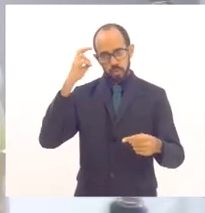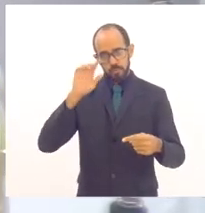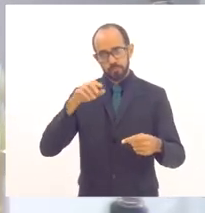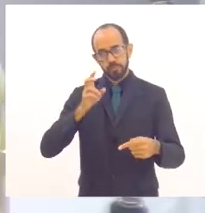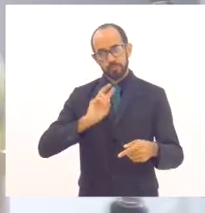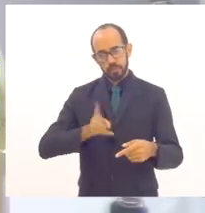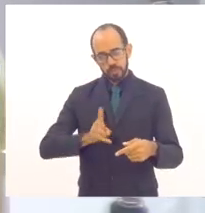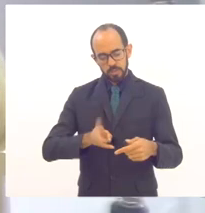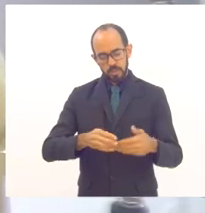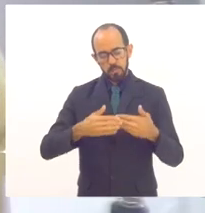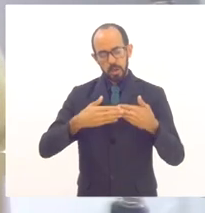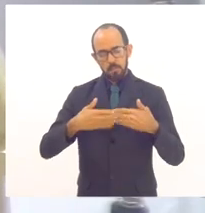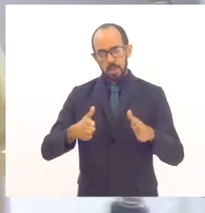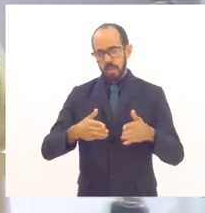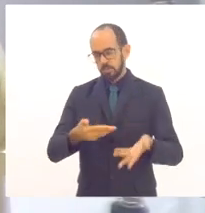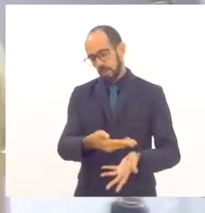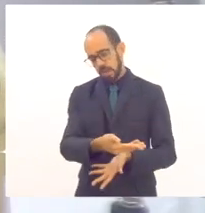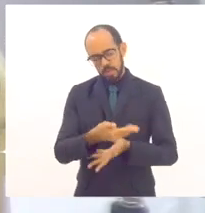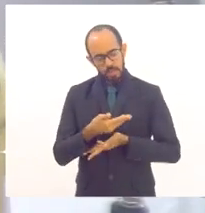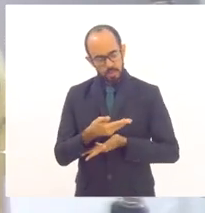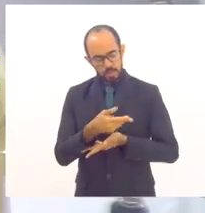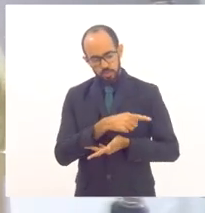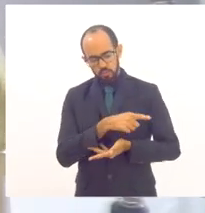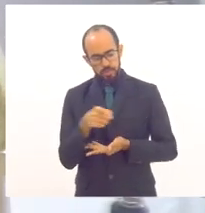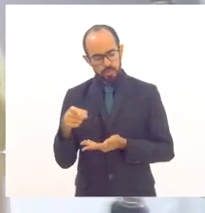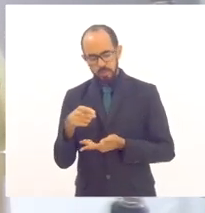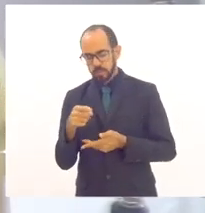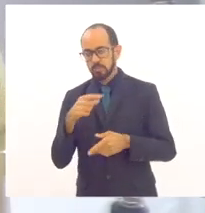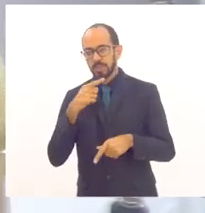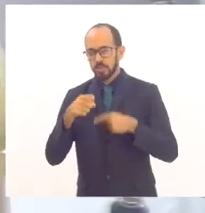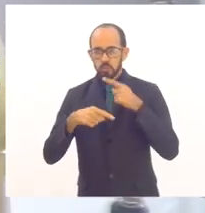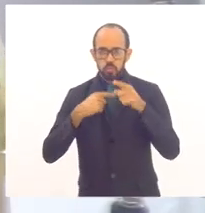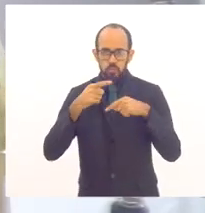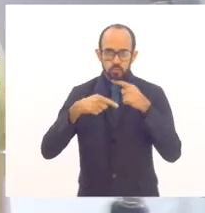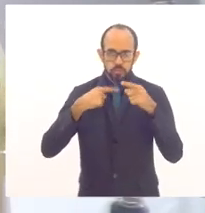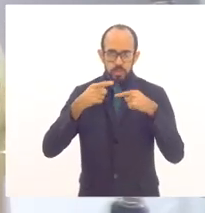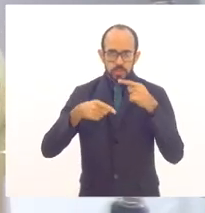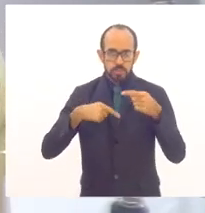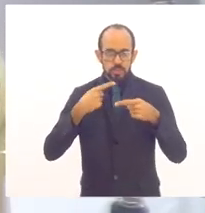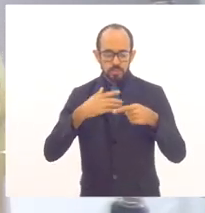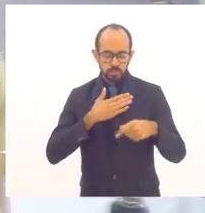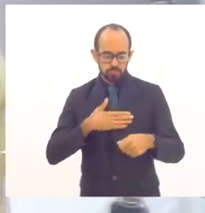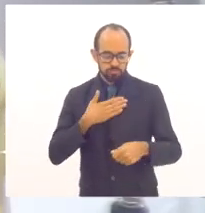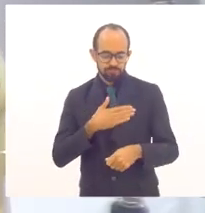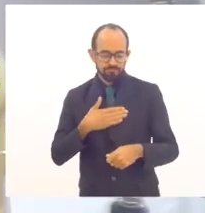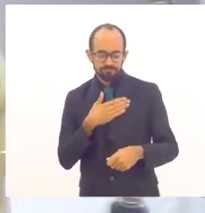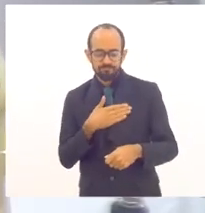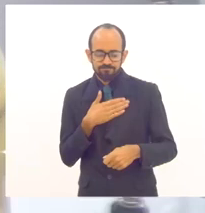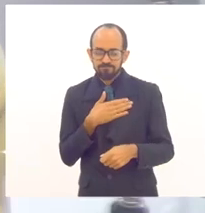sempre de portas abertas para atendê-los em qualquer dúvida, e é muito gratificante ver aqui